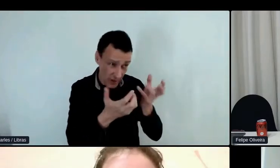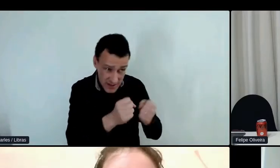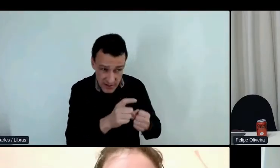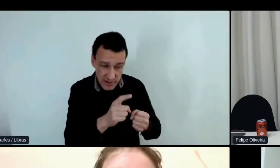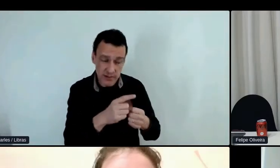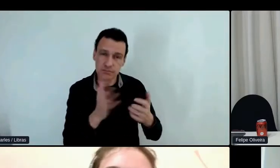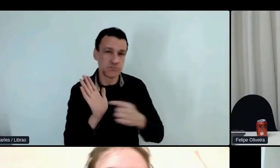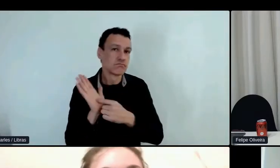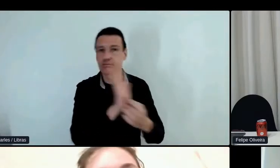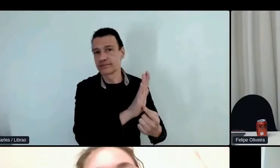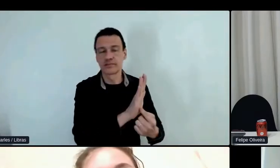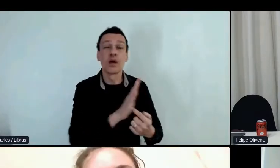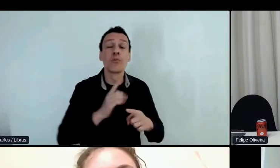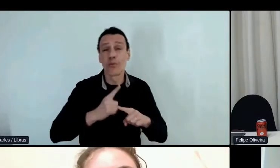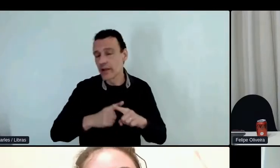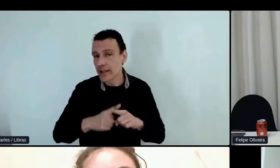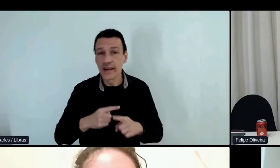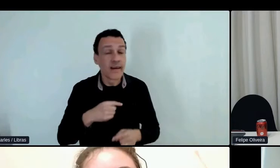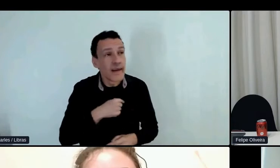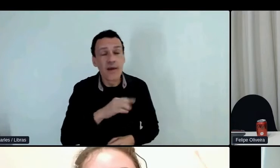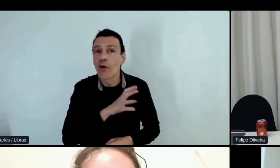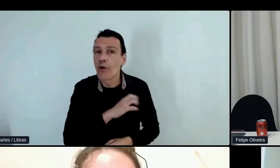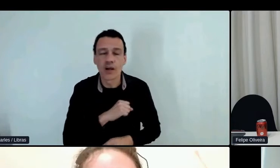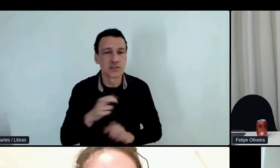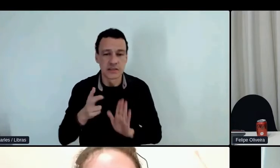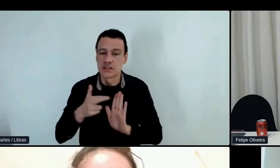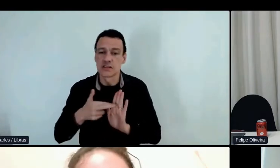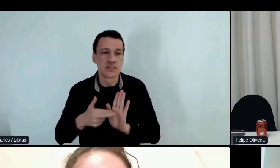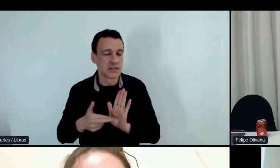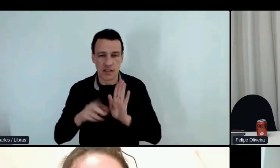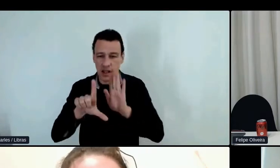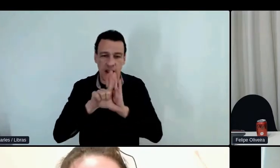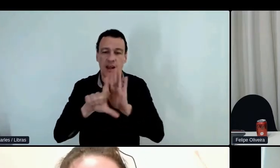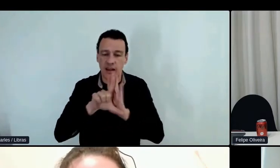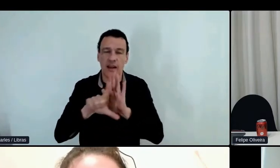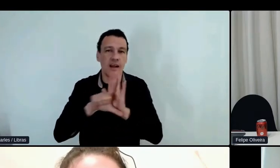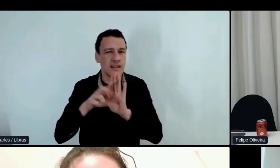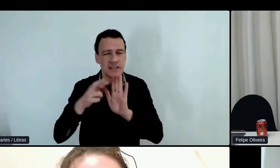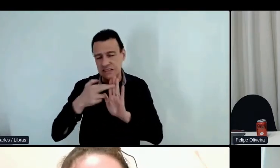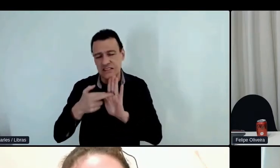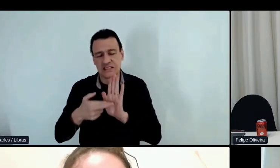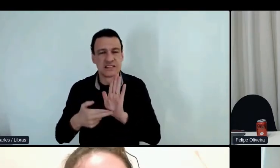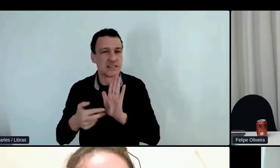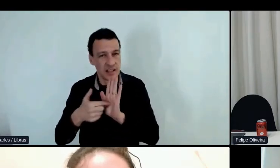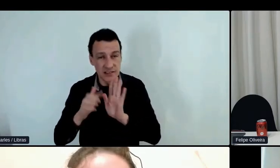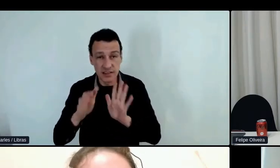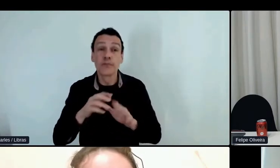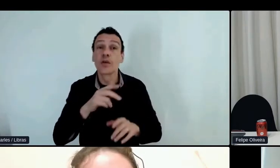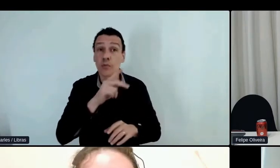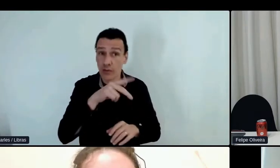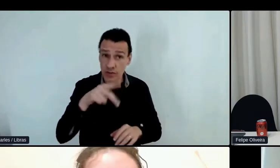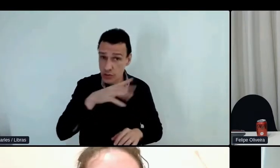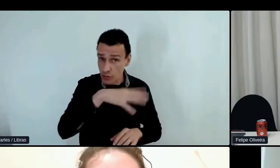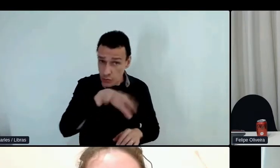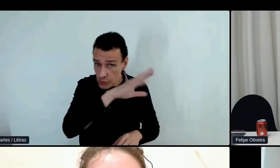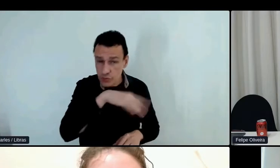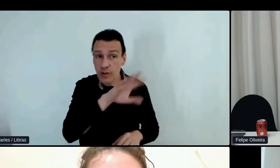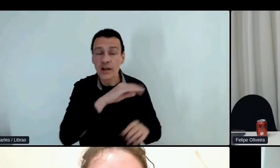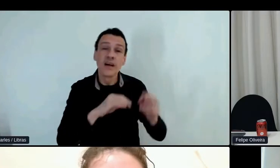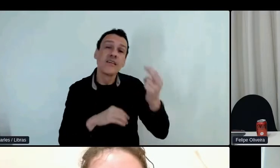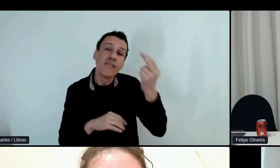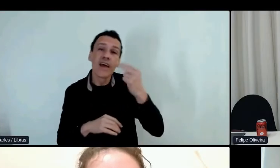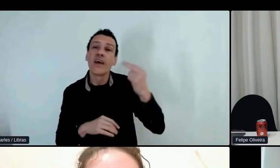a LBI, e aí, infelizmente, assim, né, eles conheciam da pior maneira. Então, eu gosto muito da